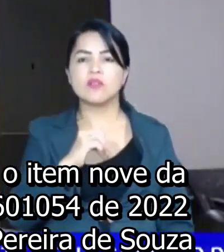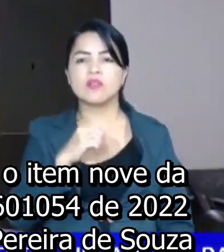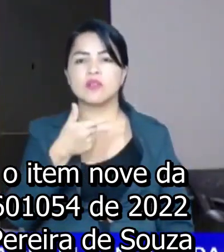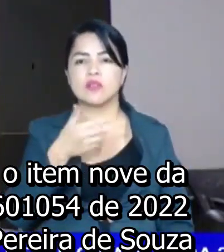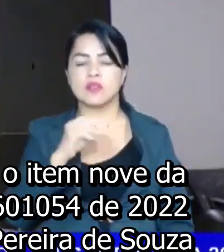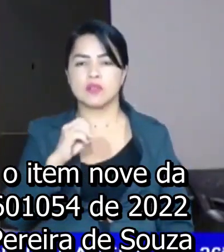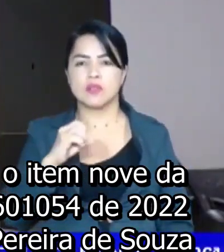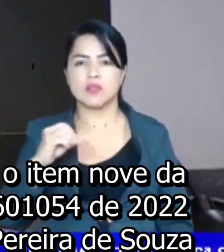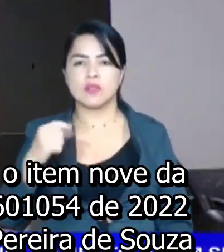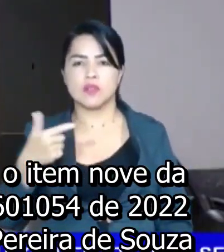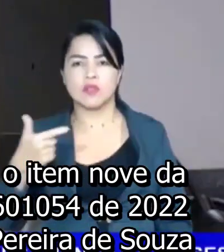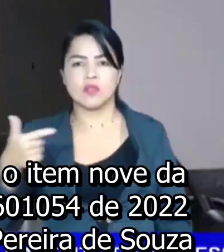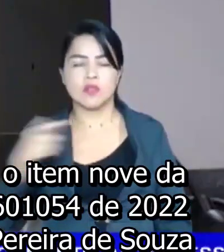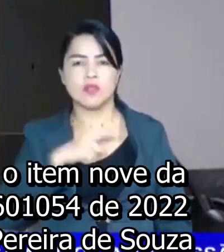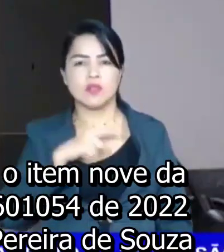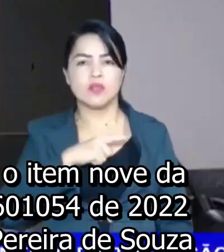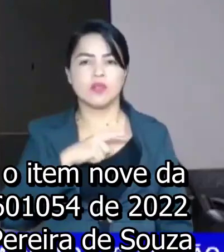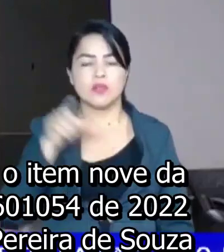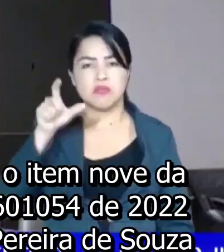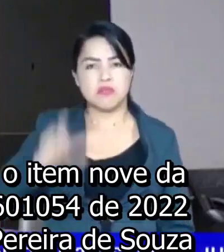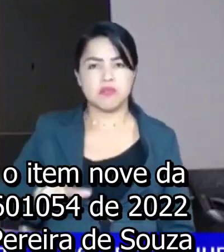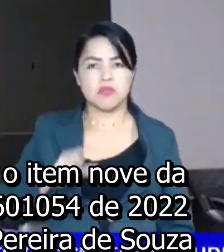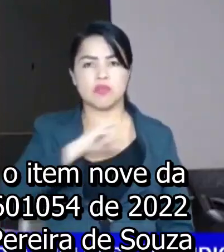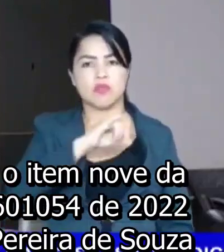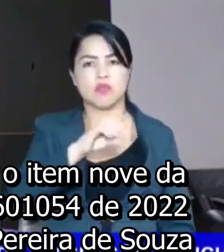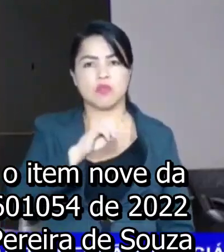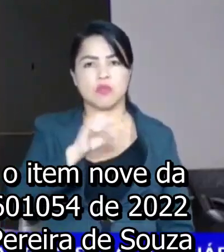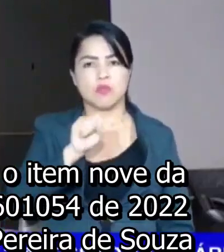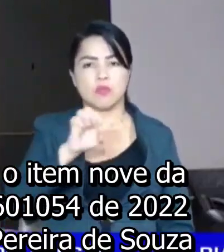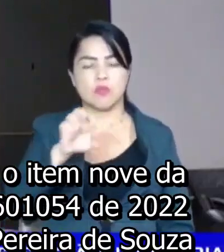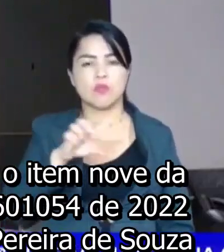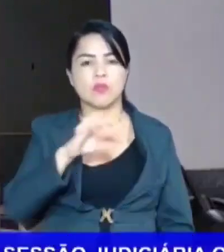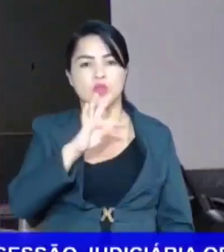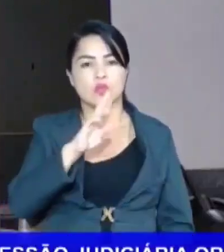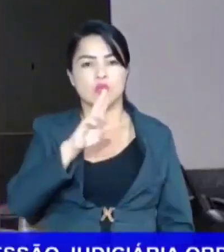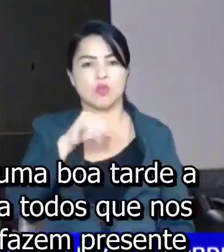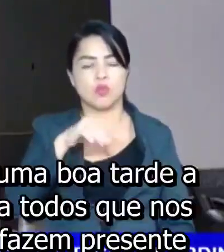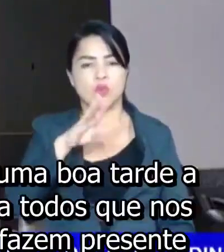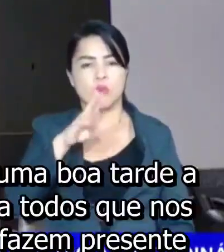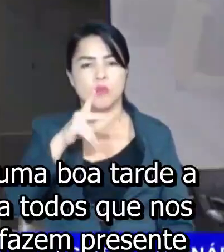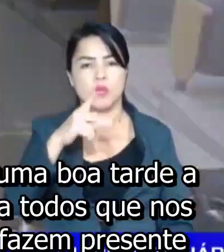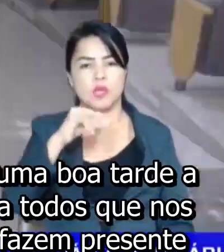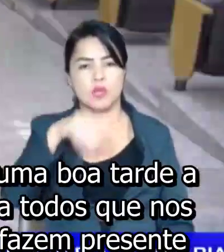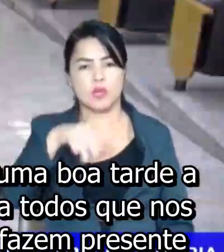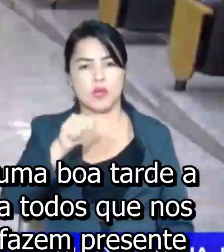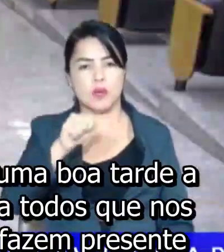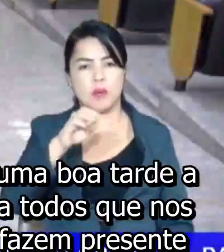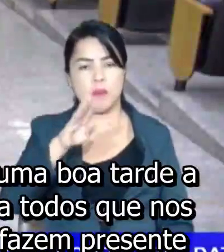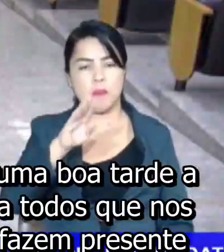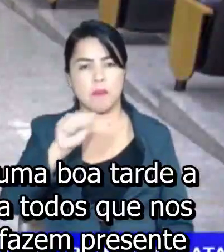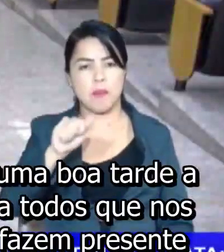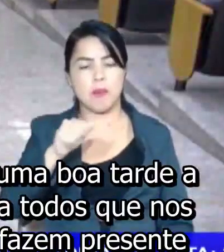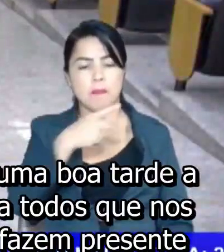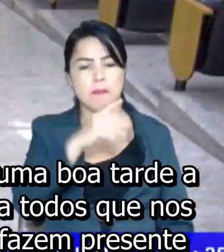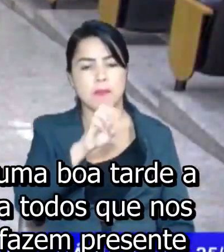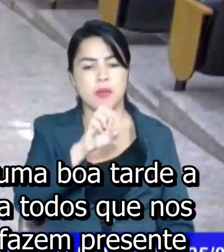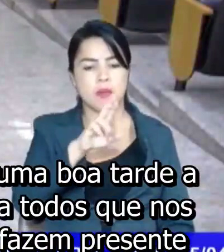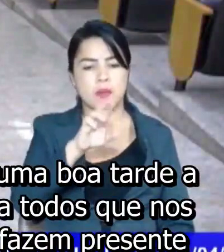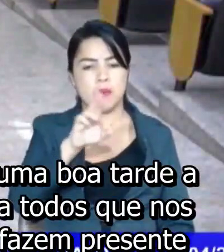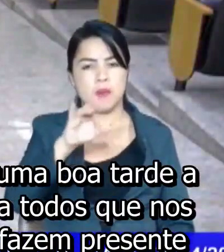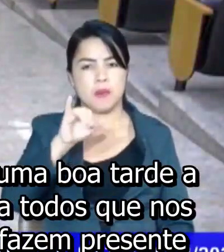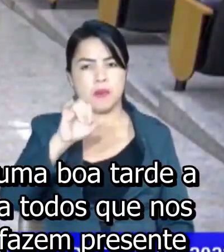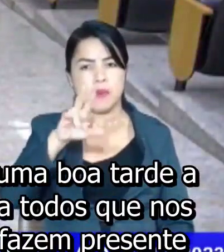principal. interessado no caso é José Imagem direcionada Tupinambá à sua mesa. Pereira de Souza. Ilustre relator, com a palavra. Imagem ampla do